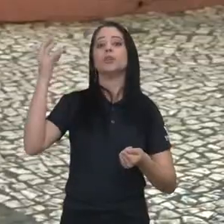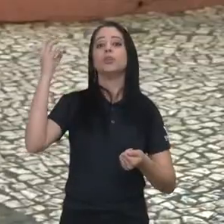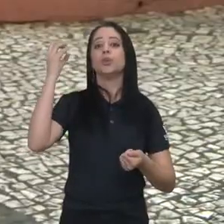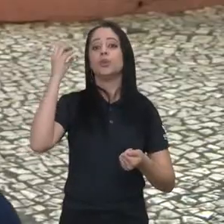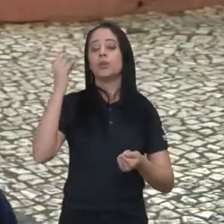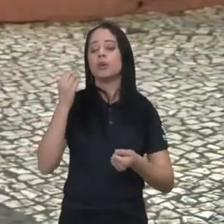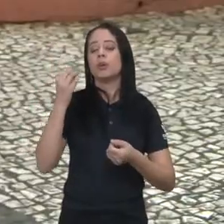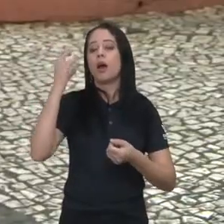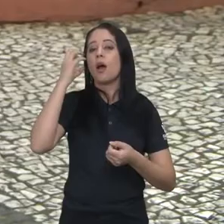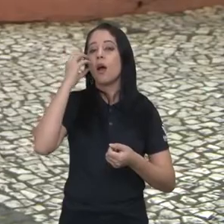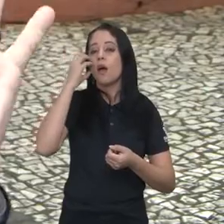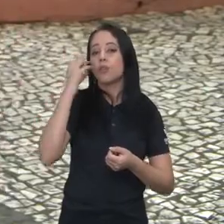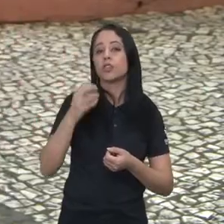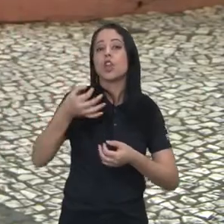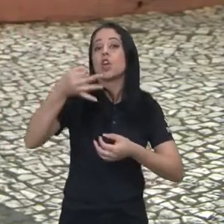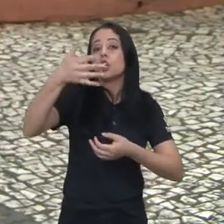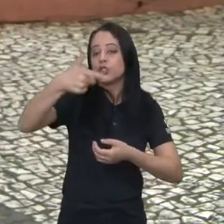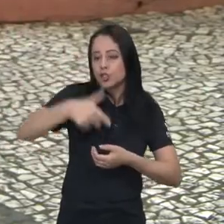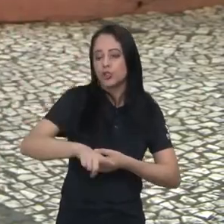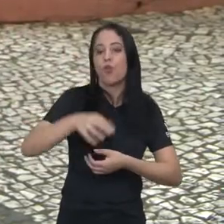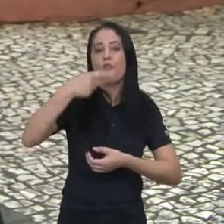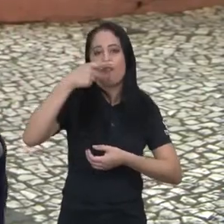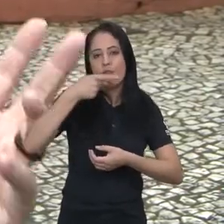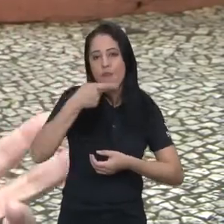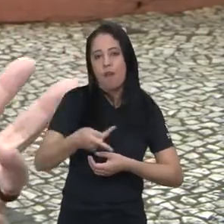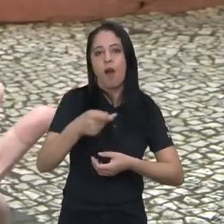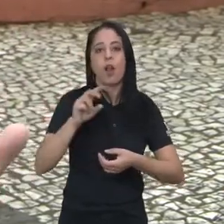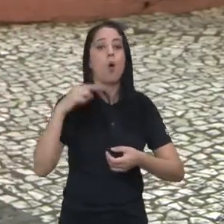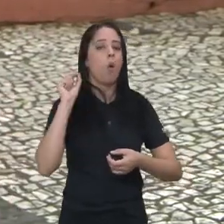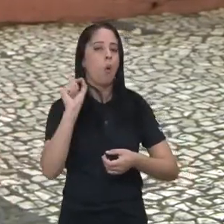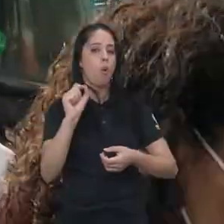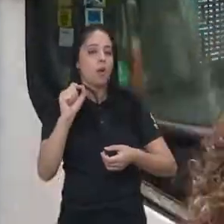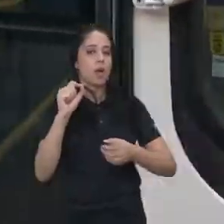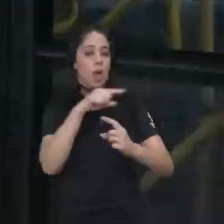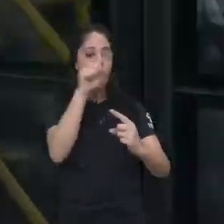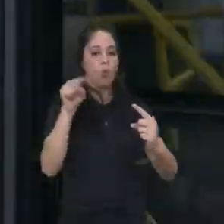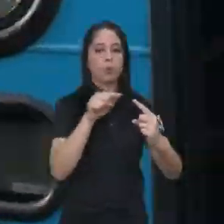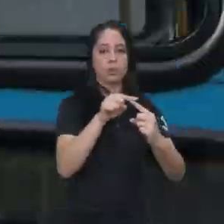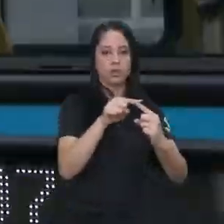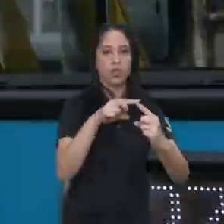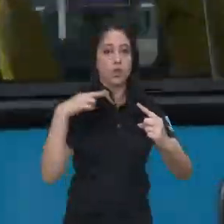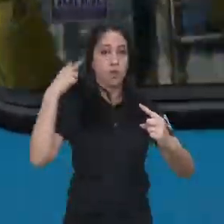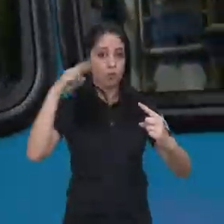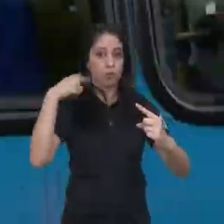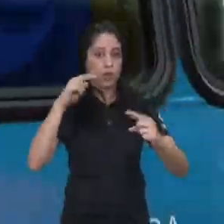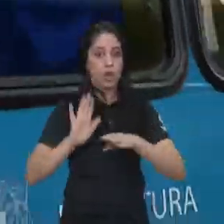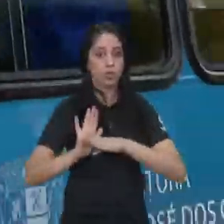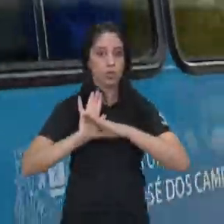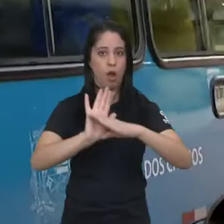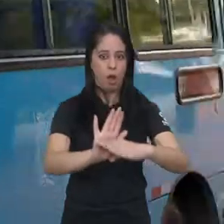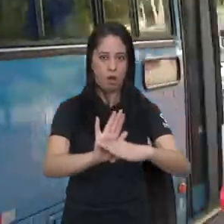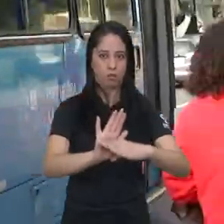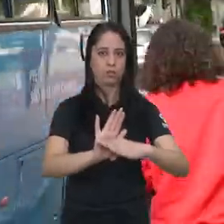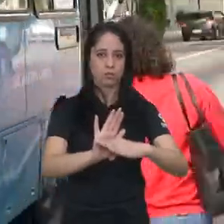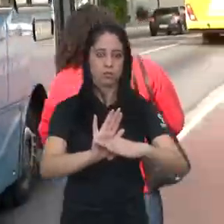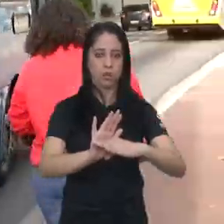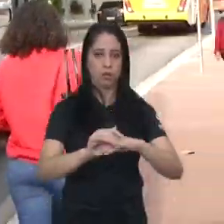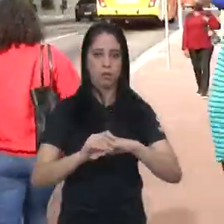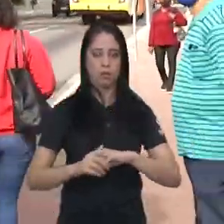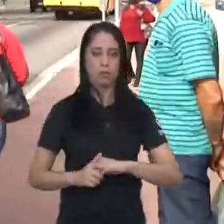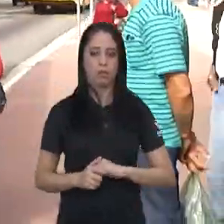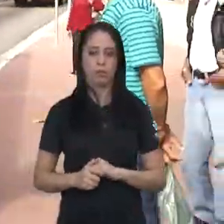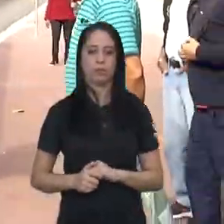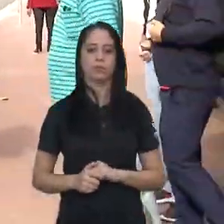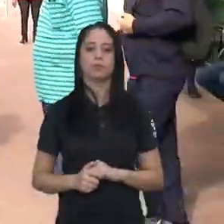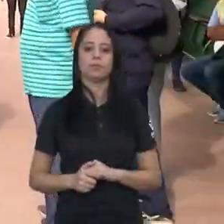a vereadora reforça o papel fiscalizador dos parlamentares que tem o objetivo de auxiliar a população em